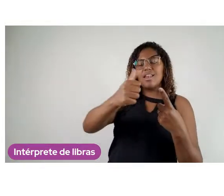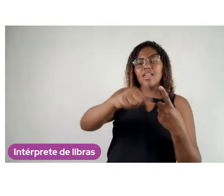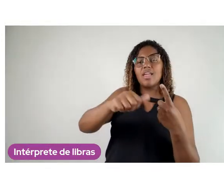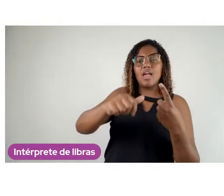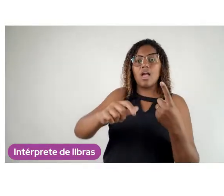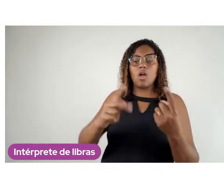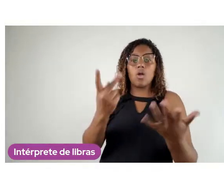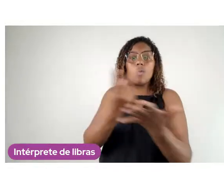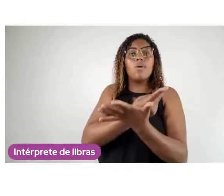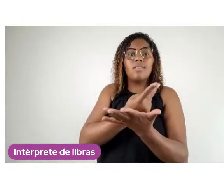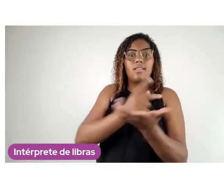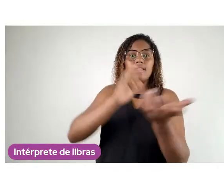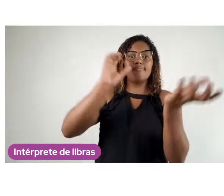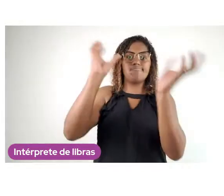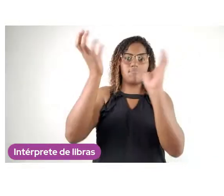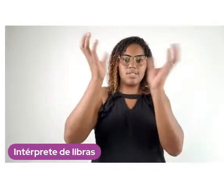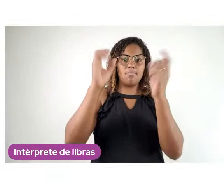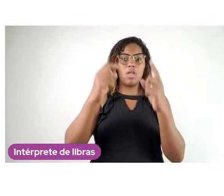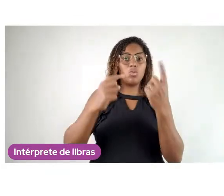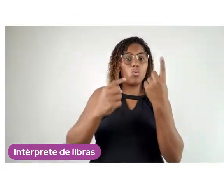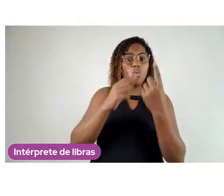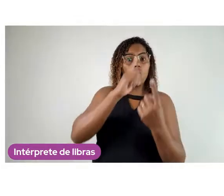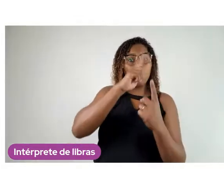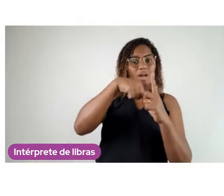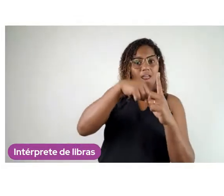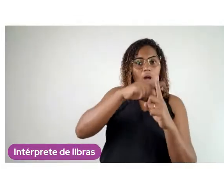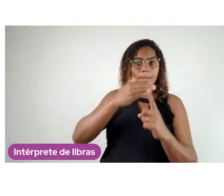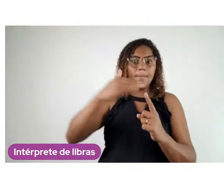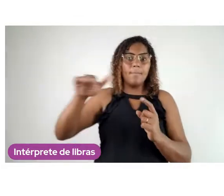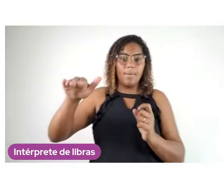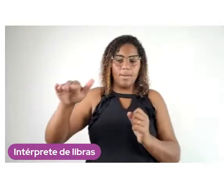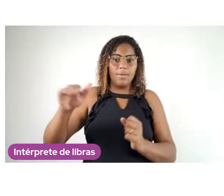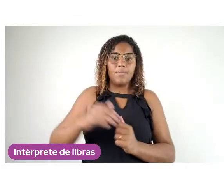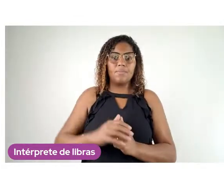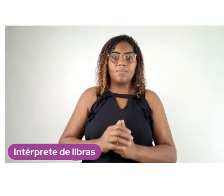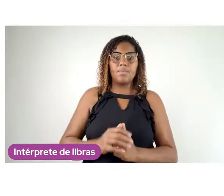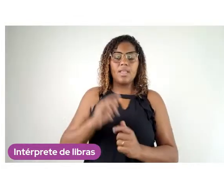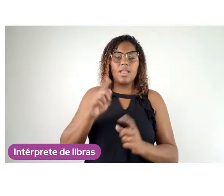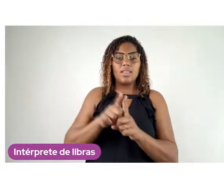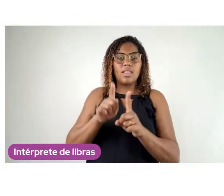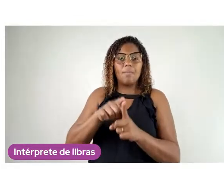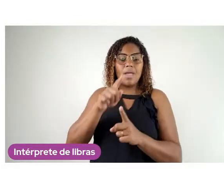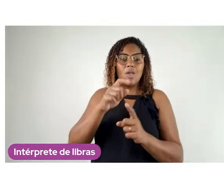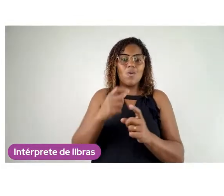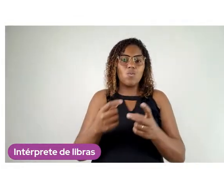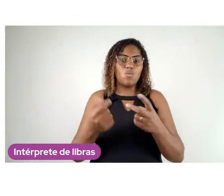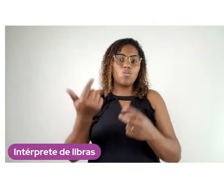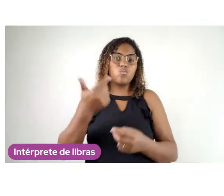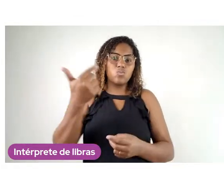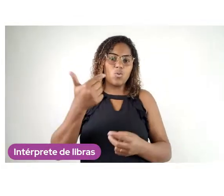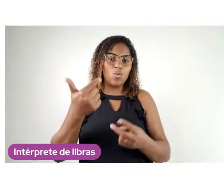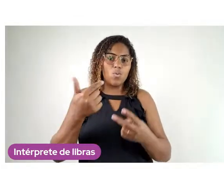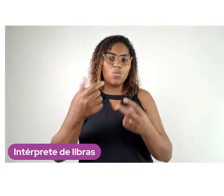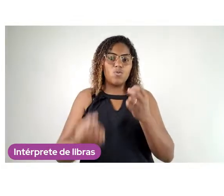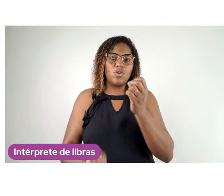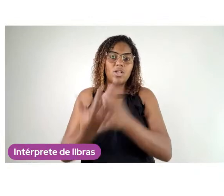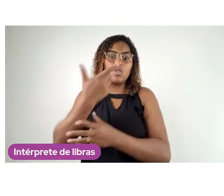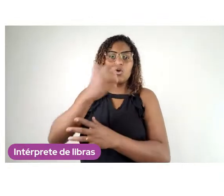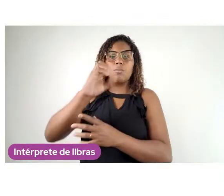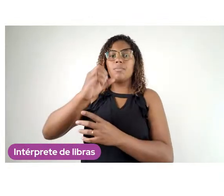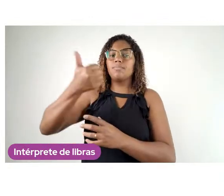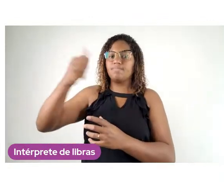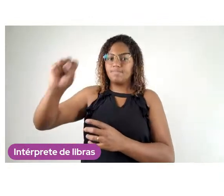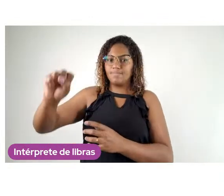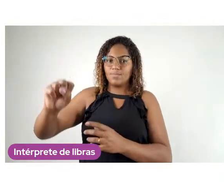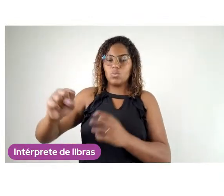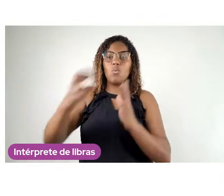1,5 graus. O segundo relatório, esse foi lançado em 2018. Em 2019, foi lançado um relatório especial